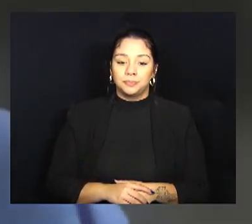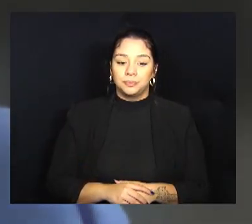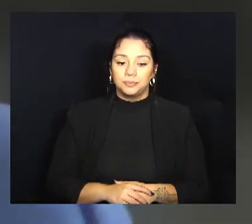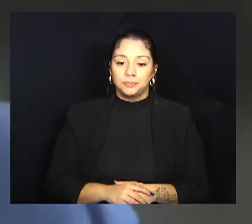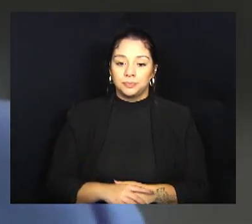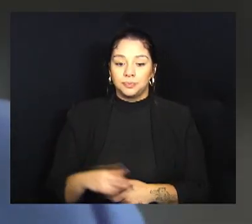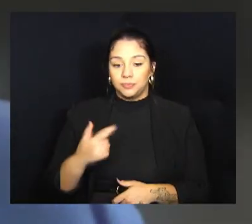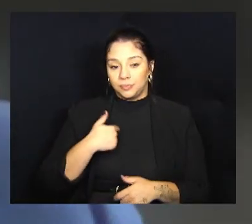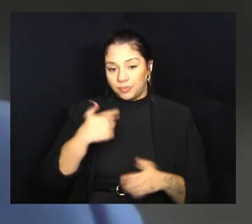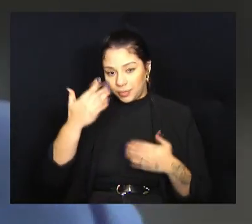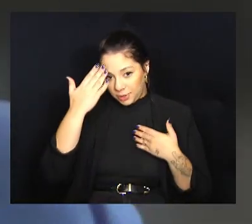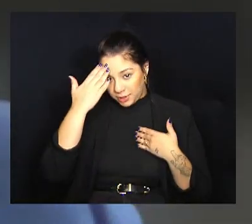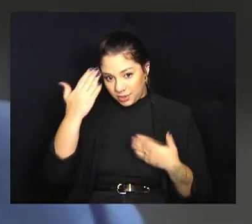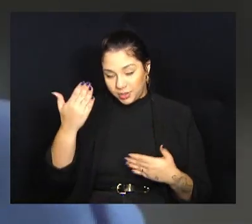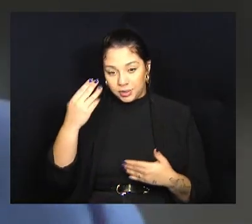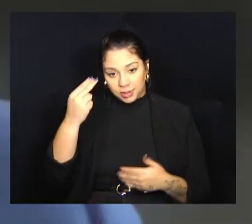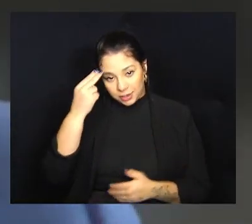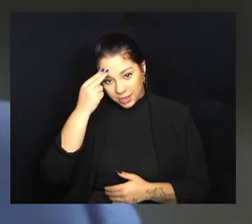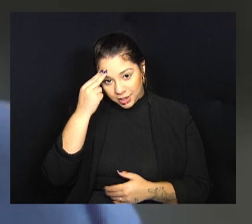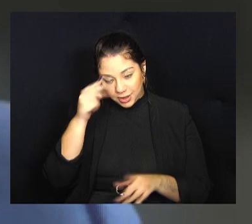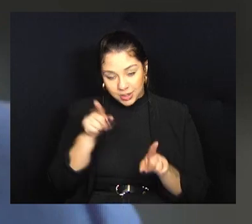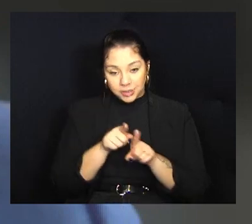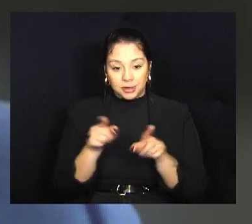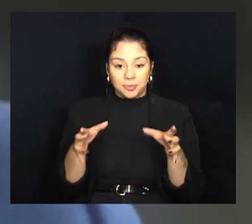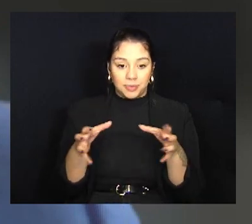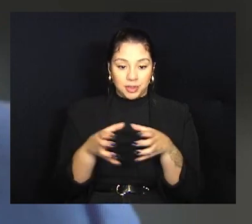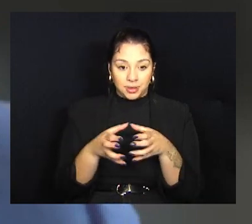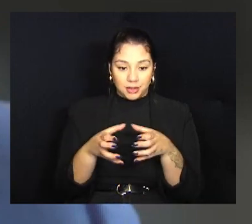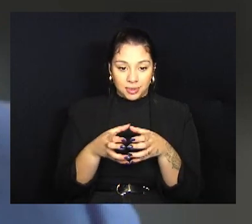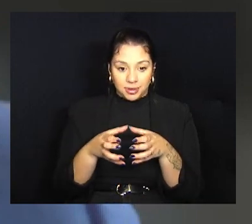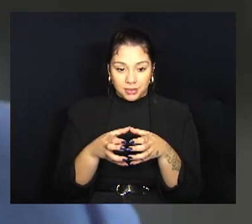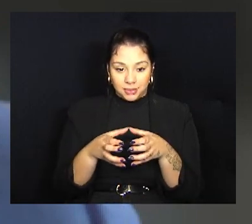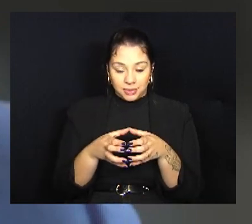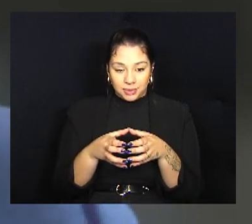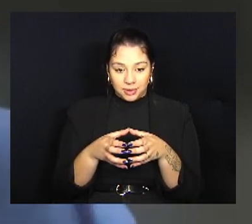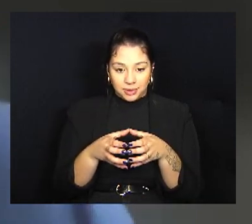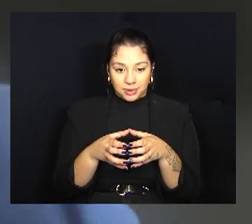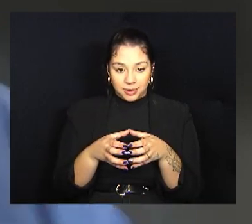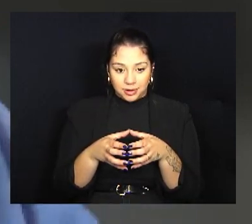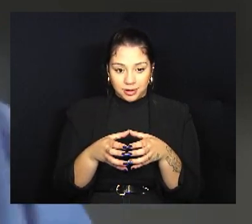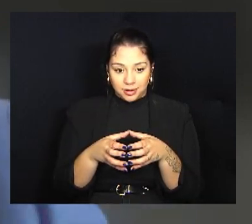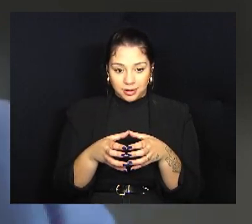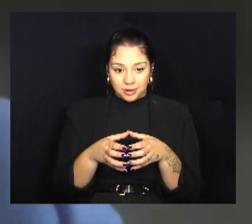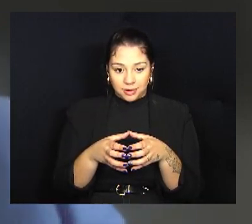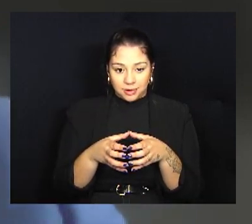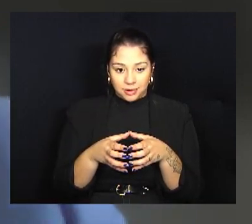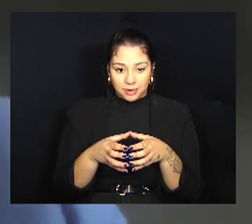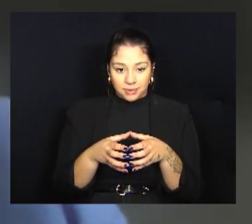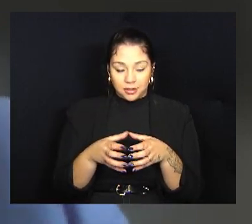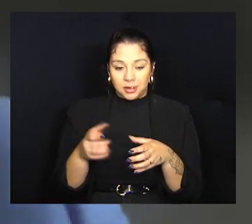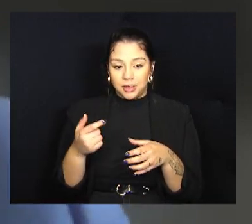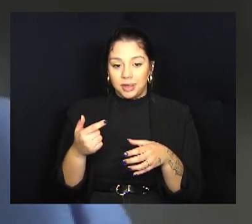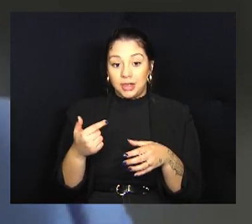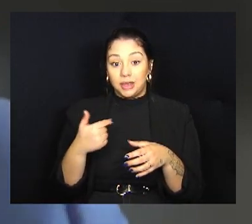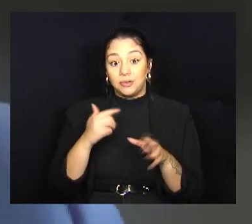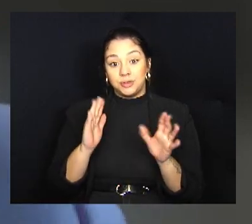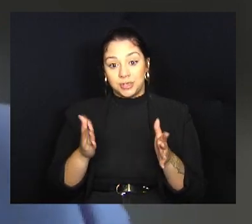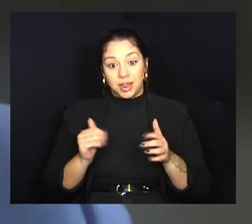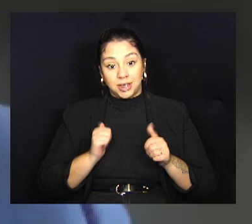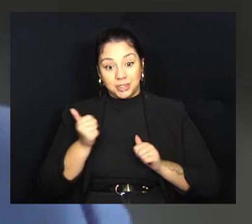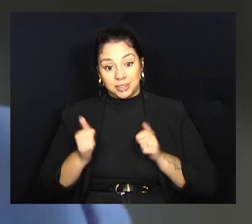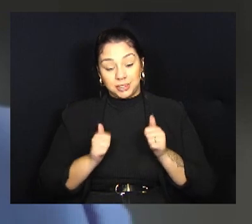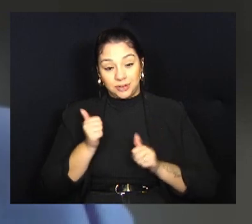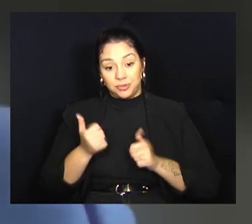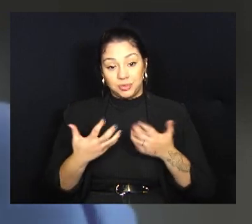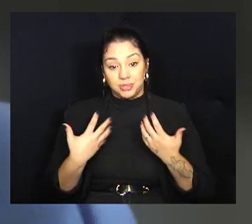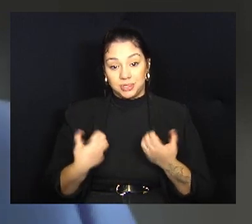Eu que agradeço, Gabriel, e a equipe. Já fico ansioso para aceitar os próximos